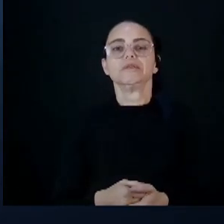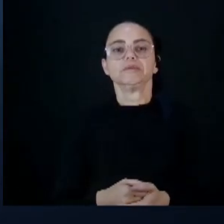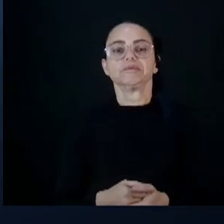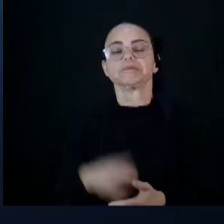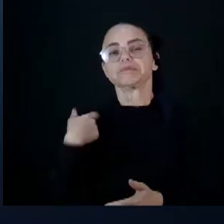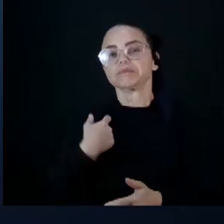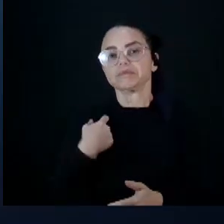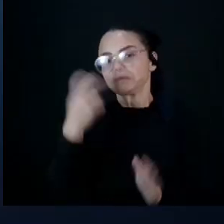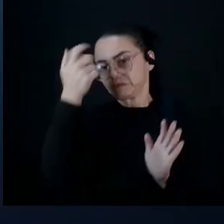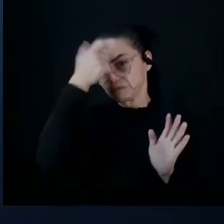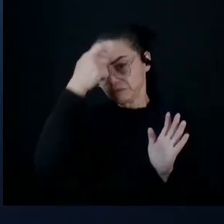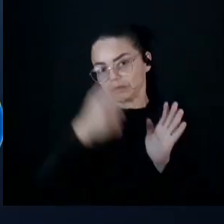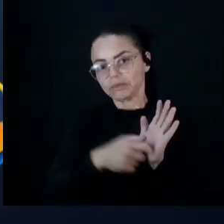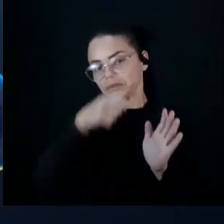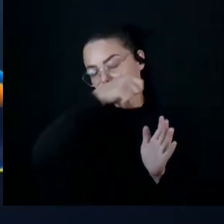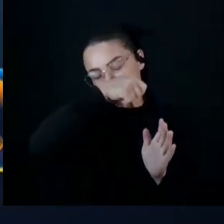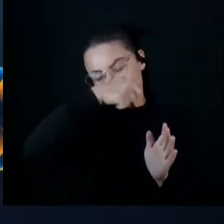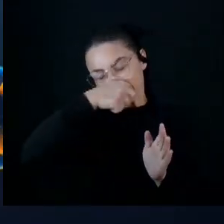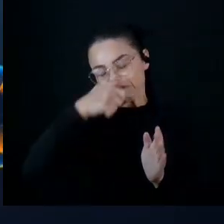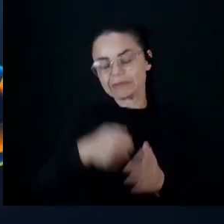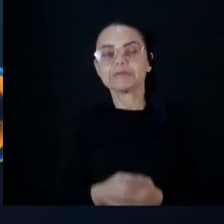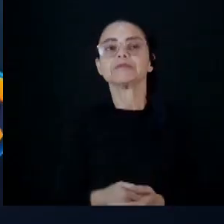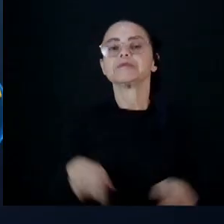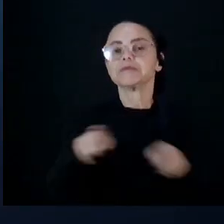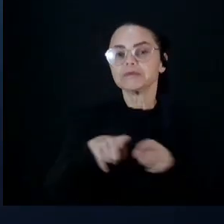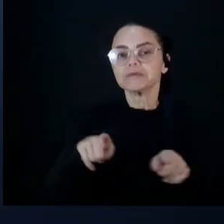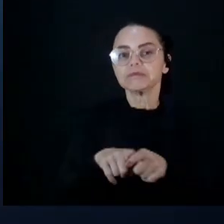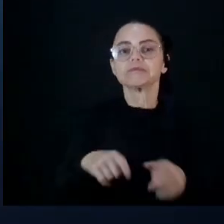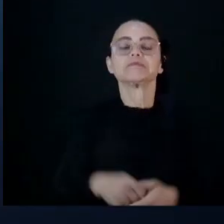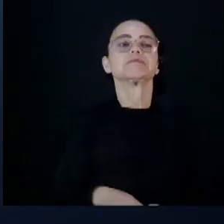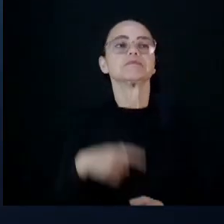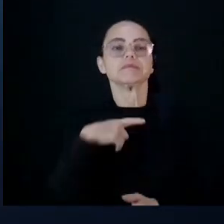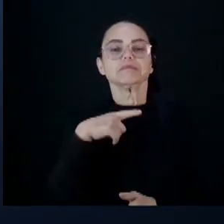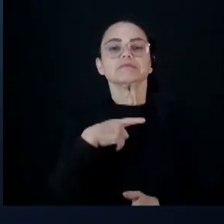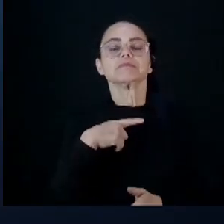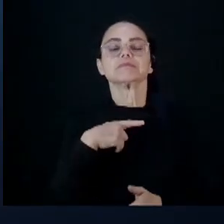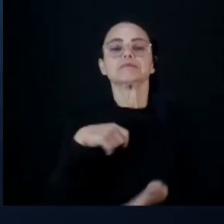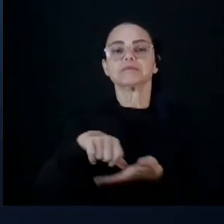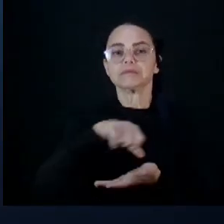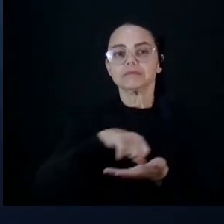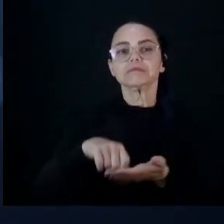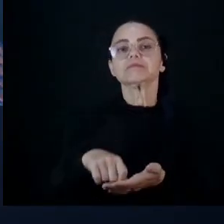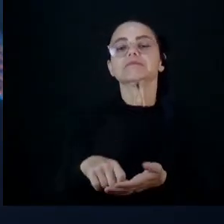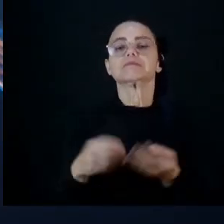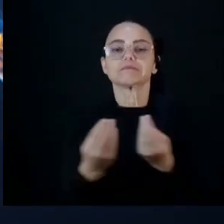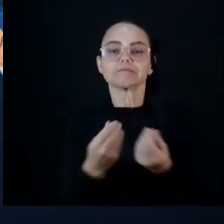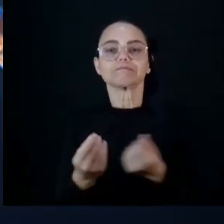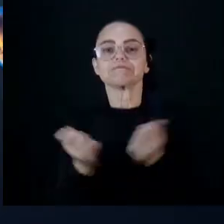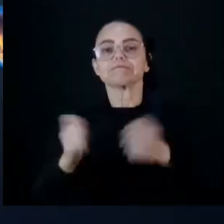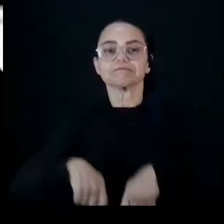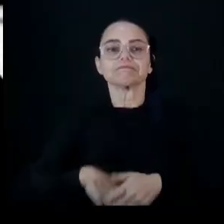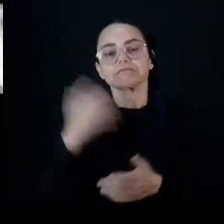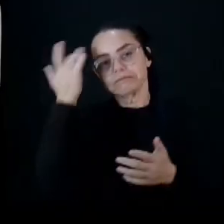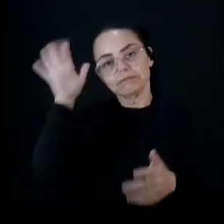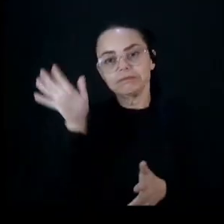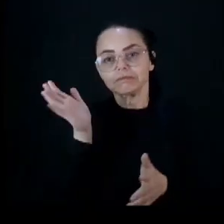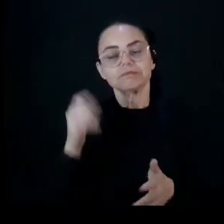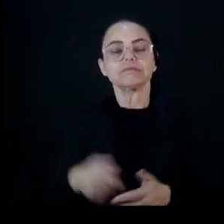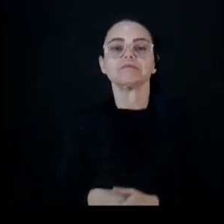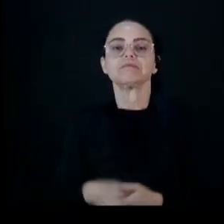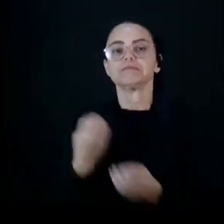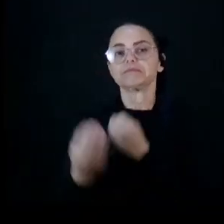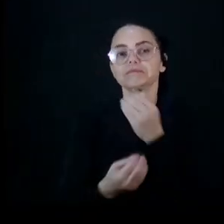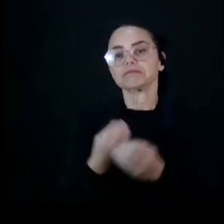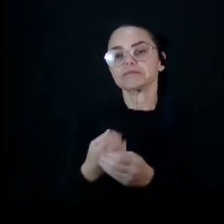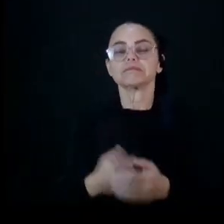inteligência artificial, né? E também, tendo esse mapeamento mais rico, é possível, não vou saber entrar no pormenor de como é feito